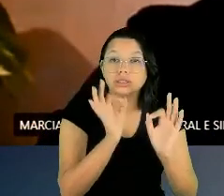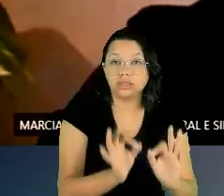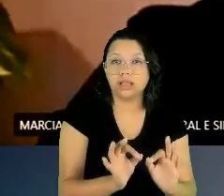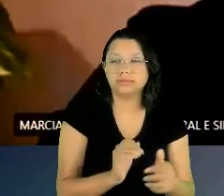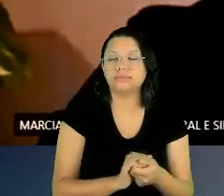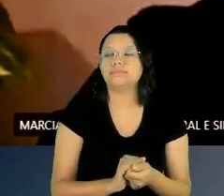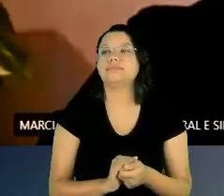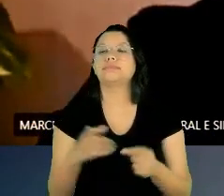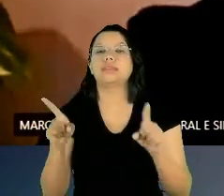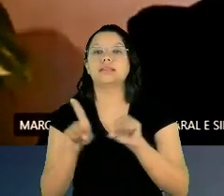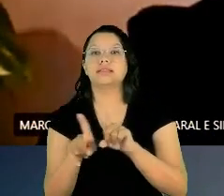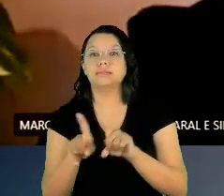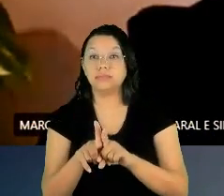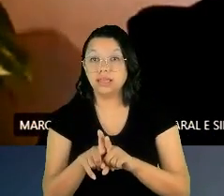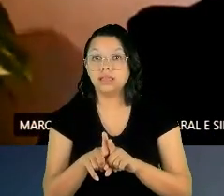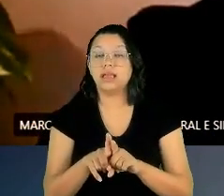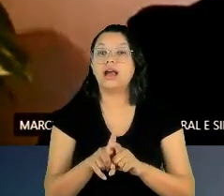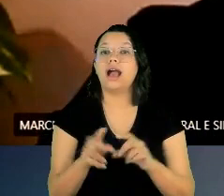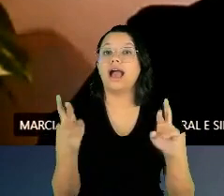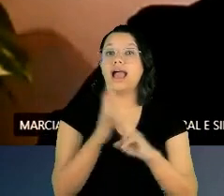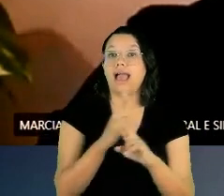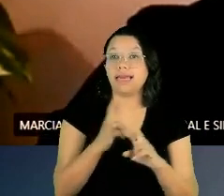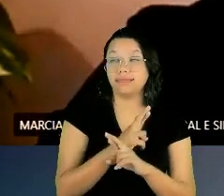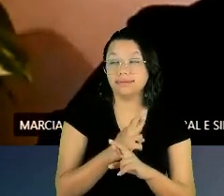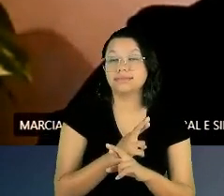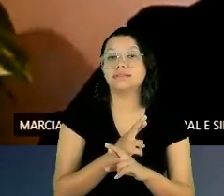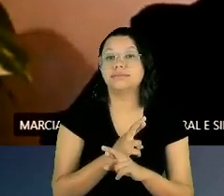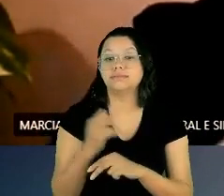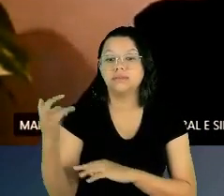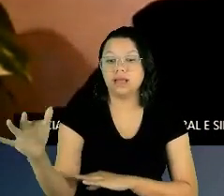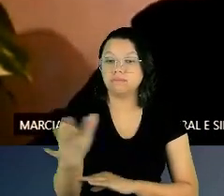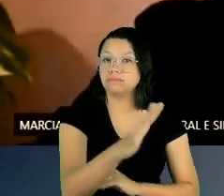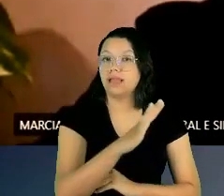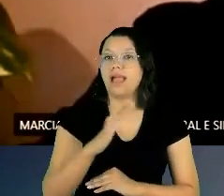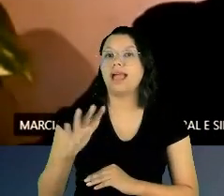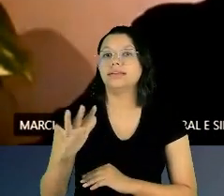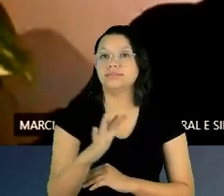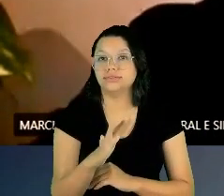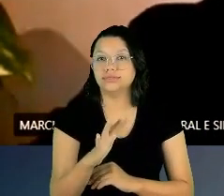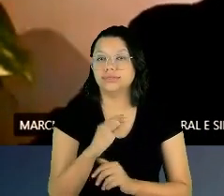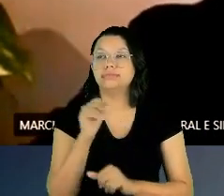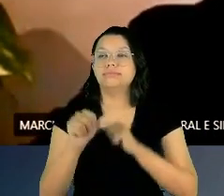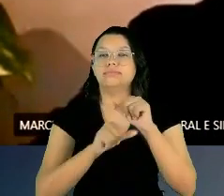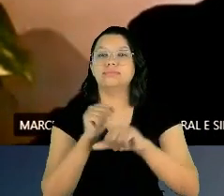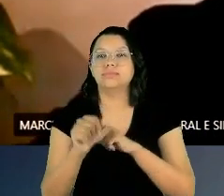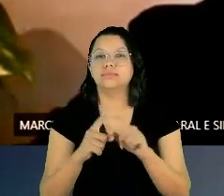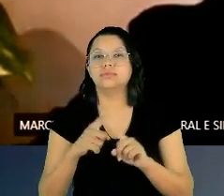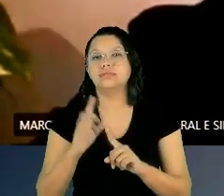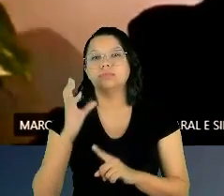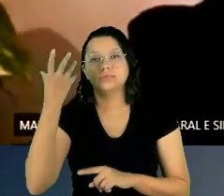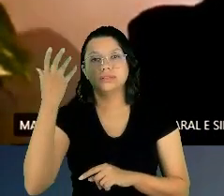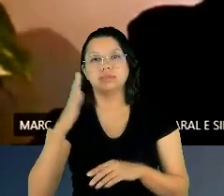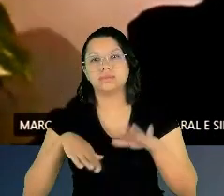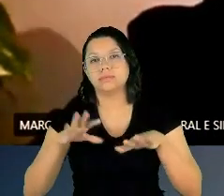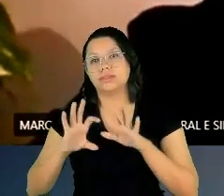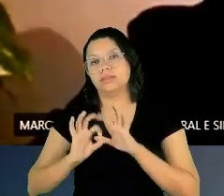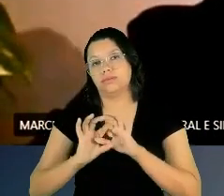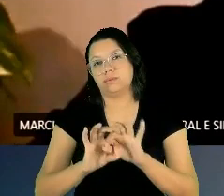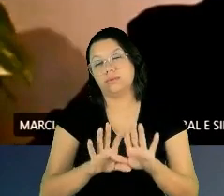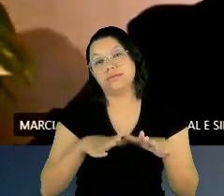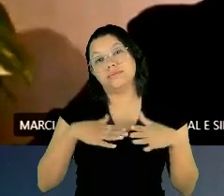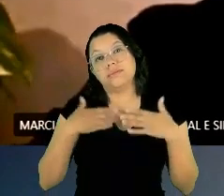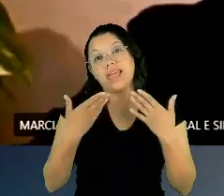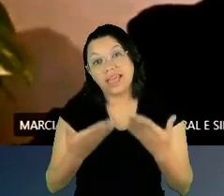quanto a epigenética e quanto a interação ambiental, que vai fazer com que homens e mulheres tomem decisões de formas diferentes, dependendo